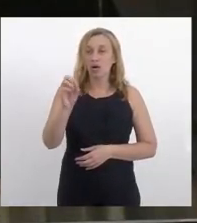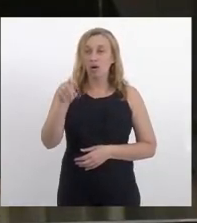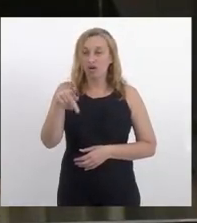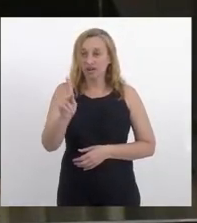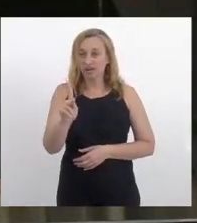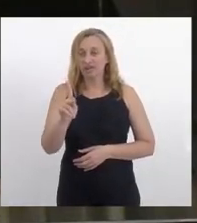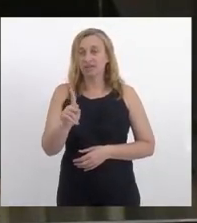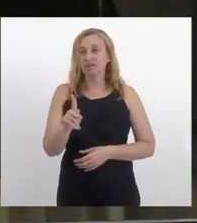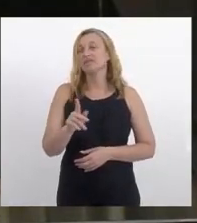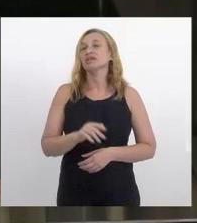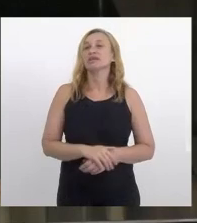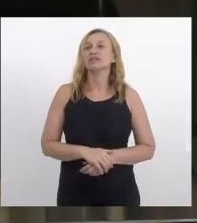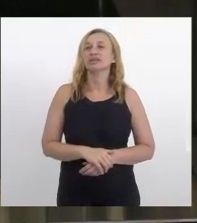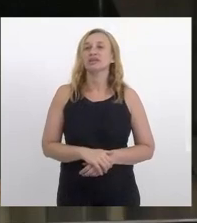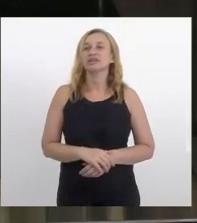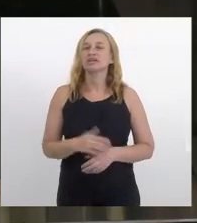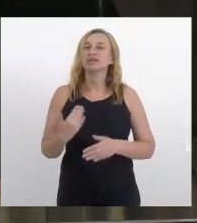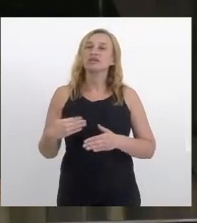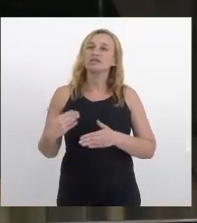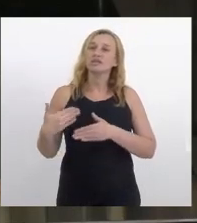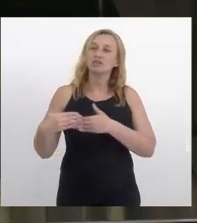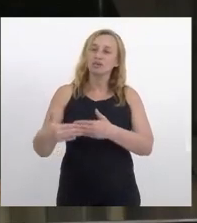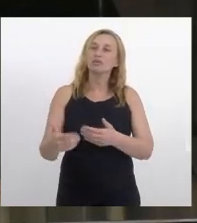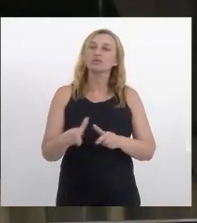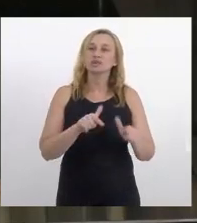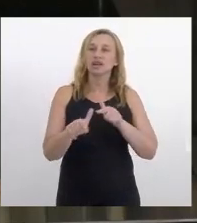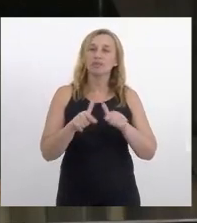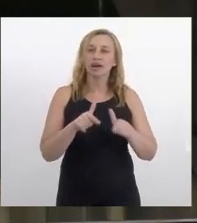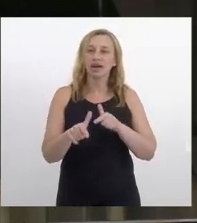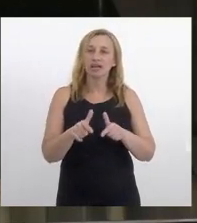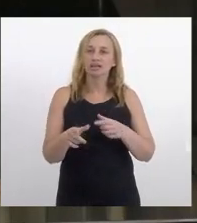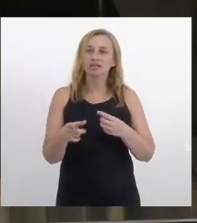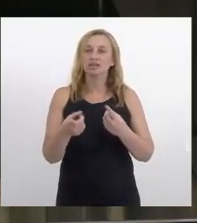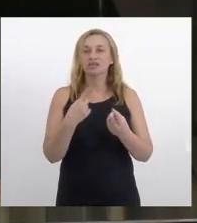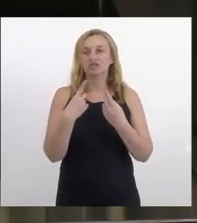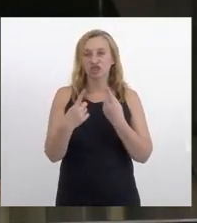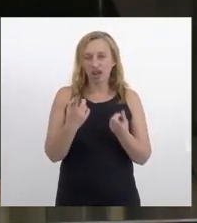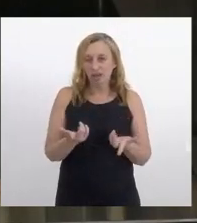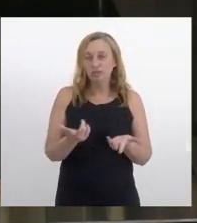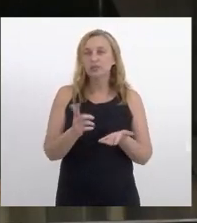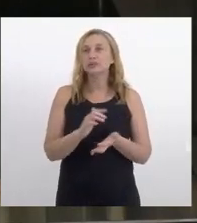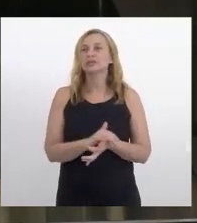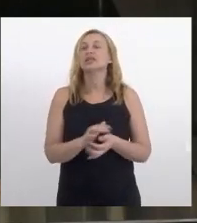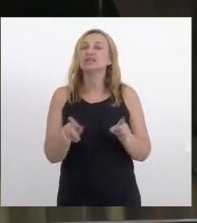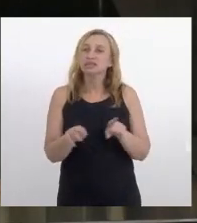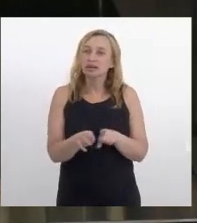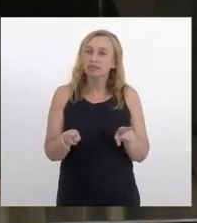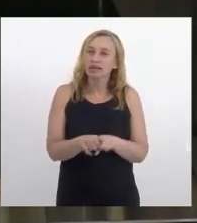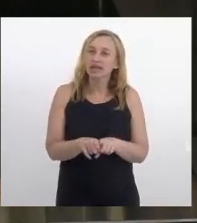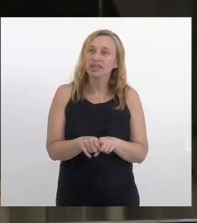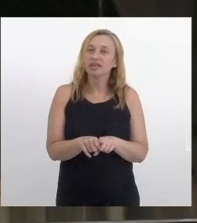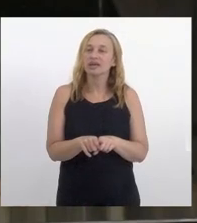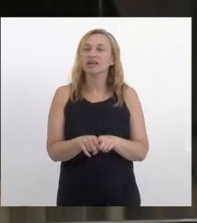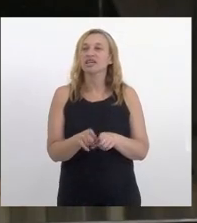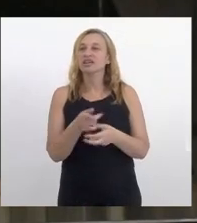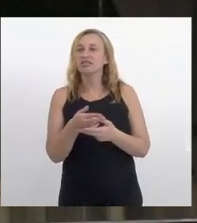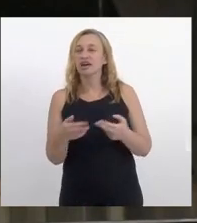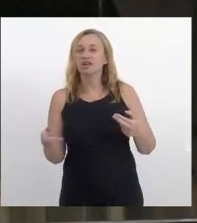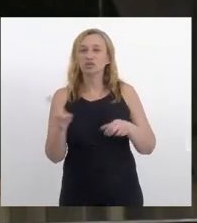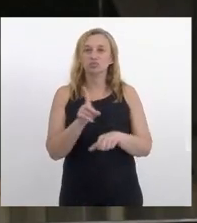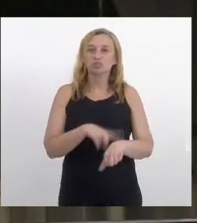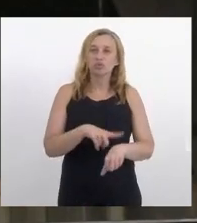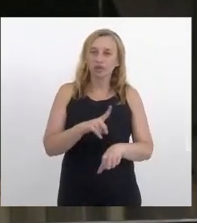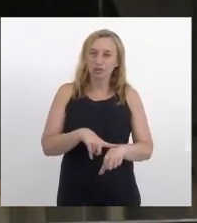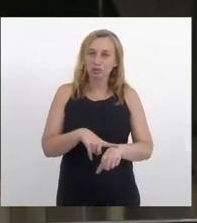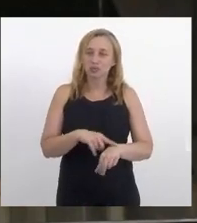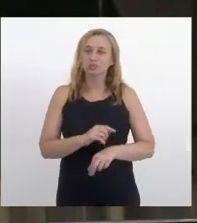que temos um longo trabalho, além do diálogo ecumênico, também interreligioso, em vários momentos,